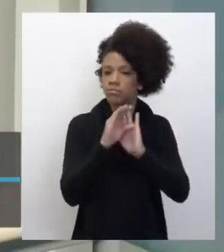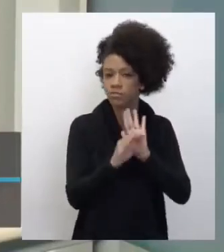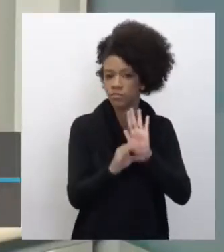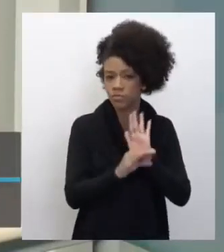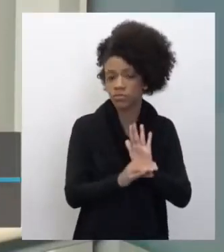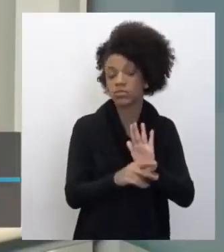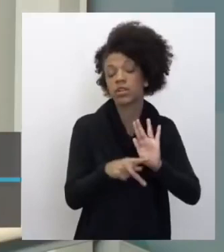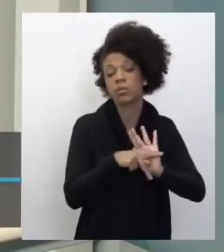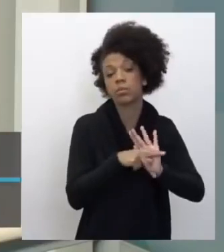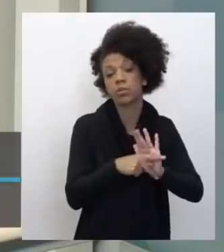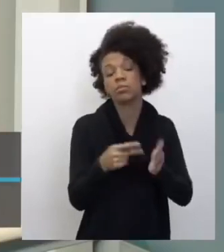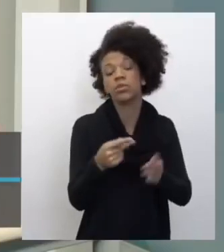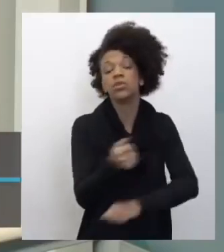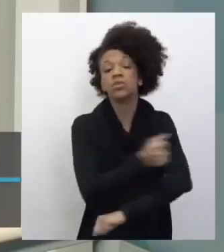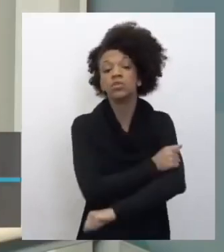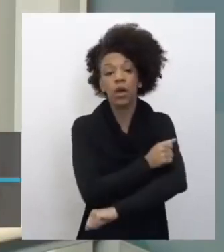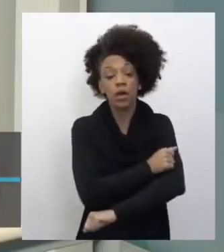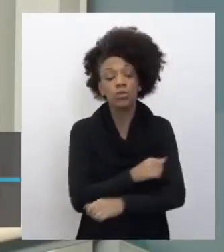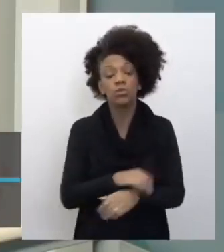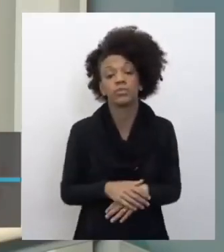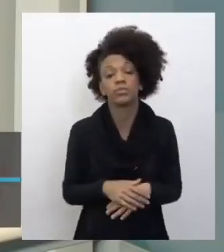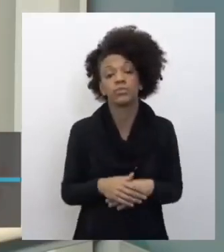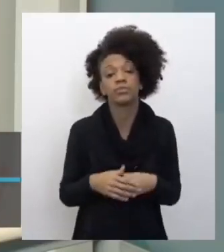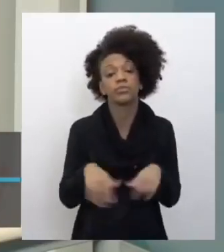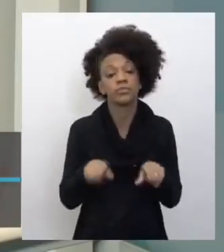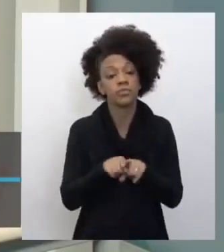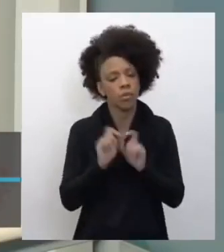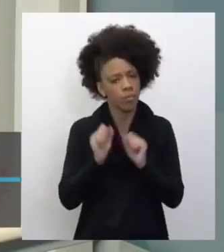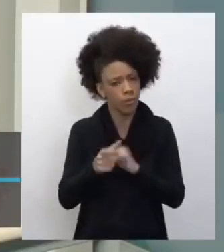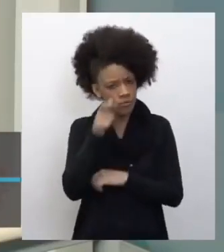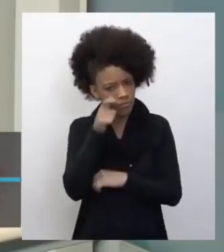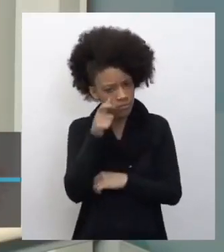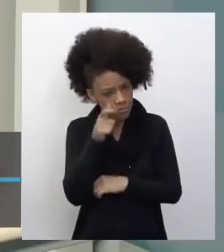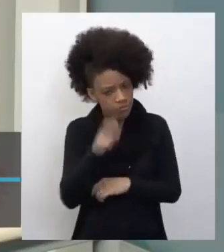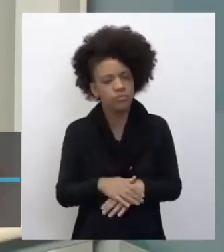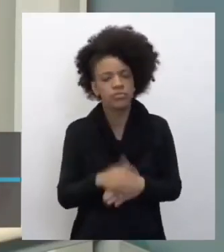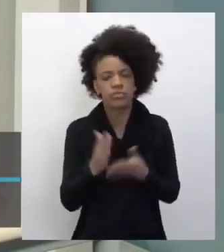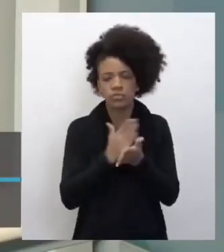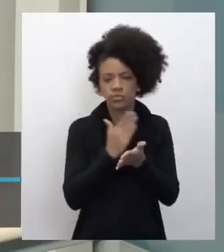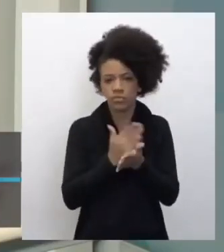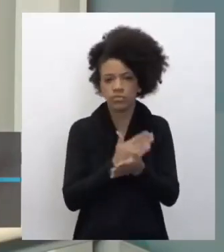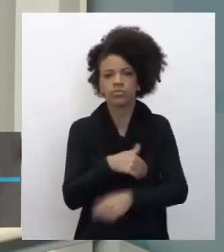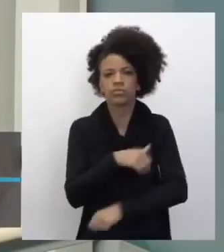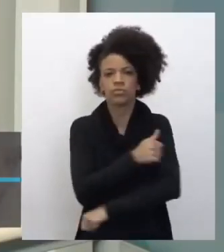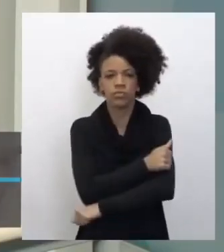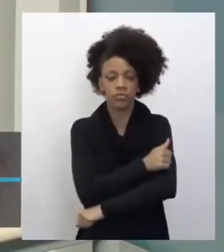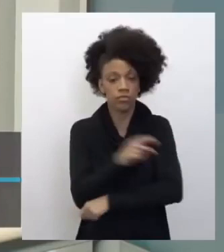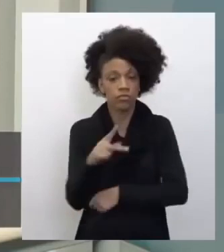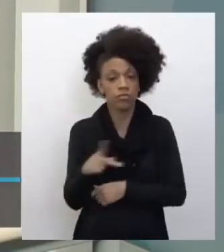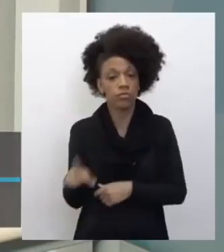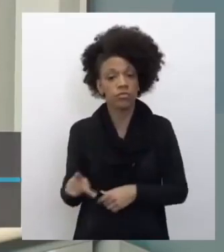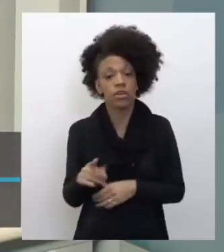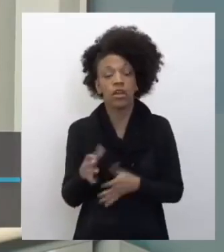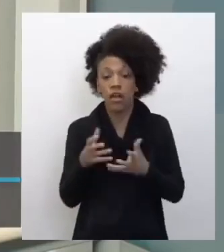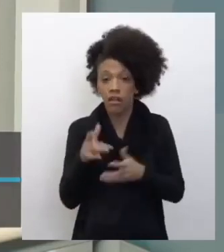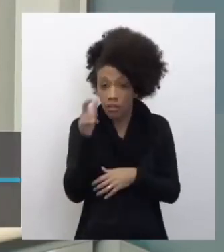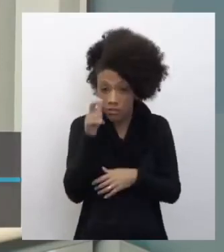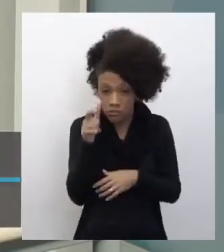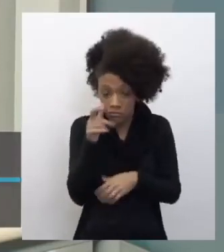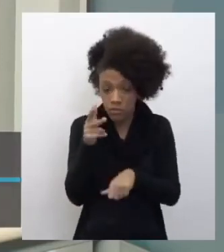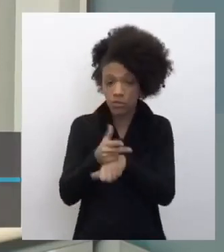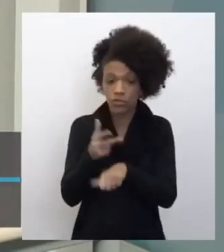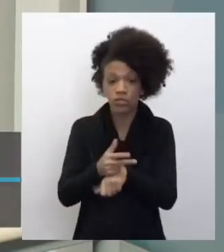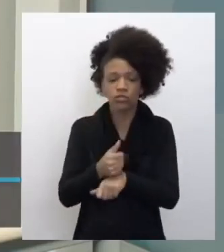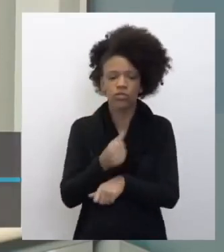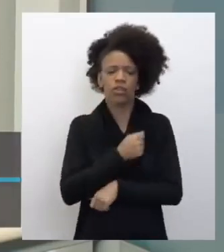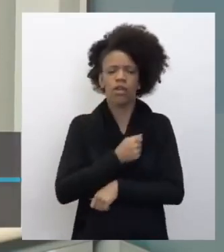e do professor, essa aula. Querendo rever, pode olhar lá no caderno do aluno e do professor. Quer ver o vídeo de novo, que a maioria colocou que